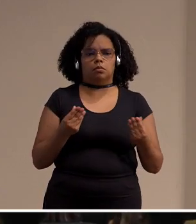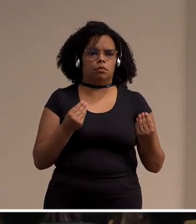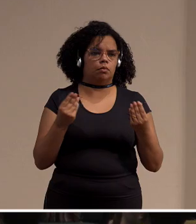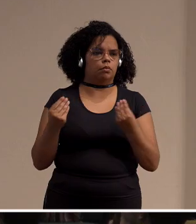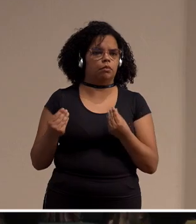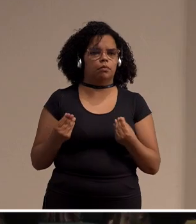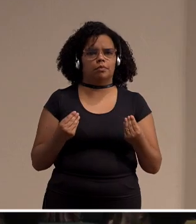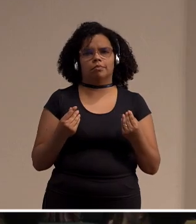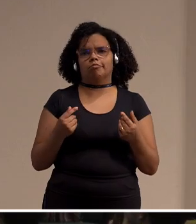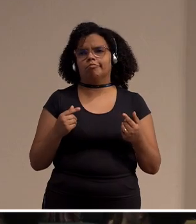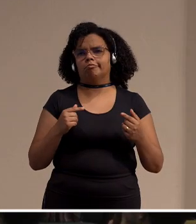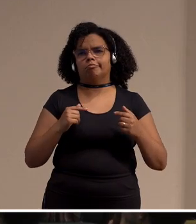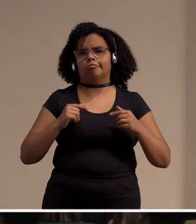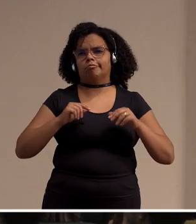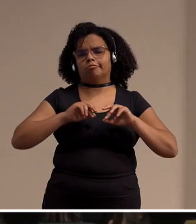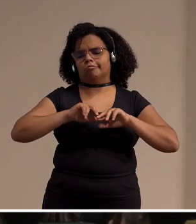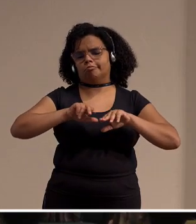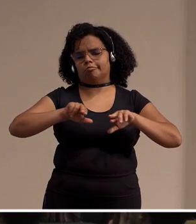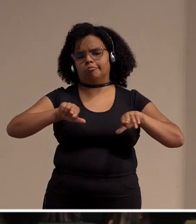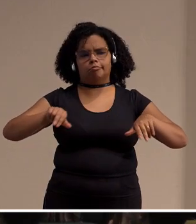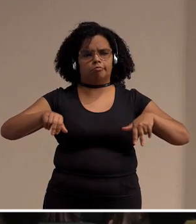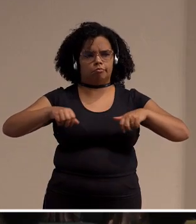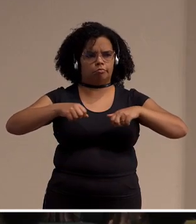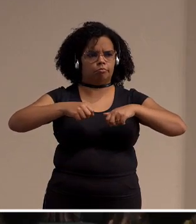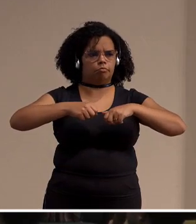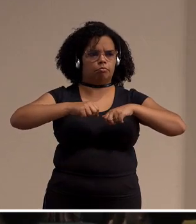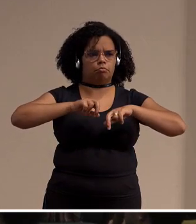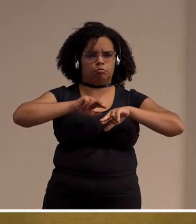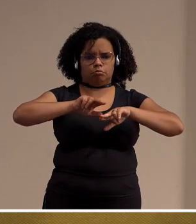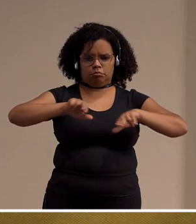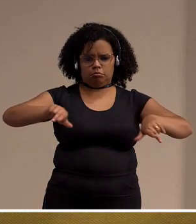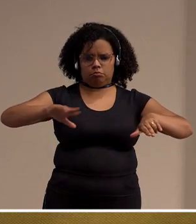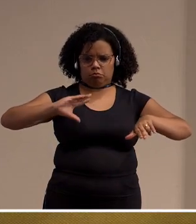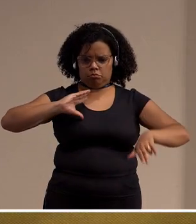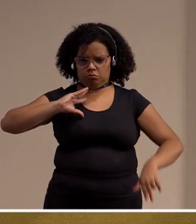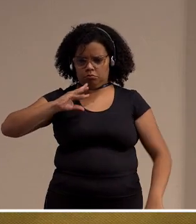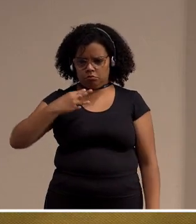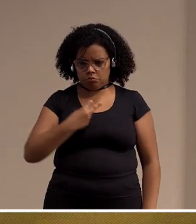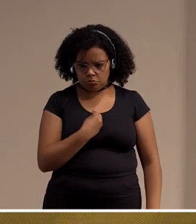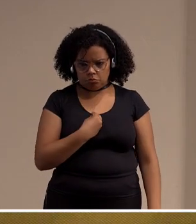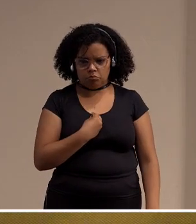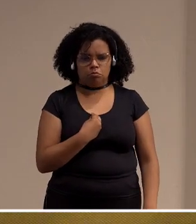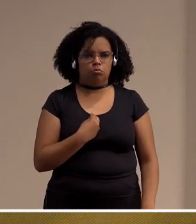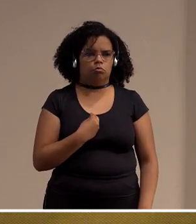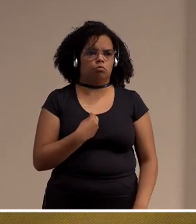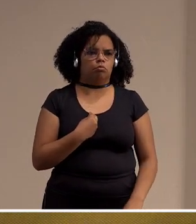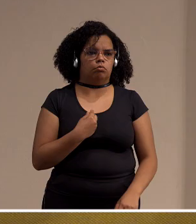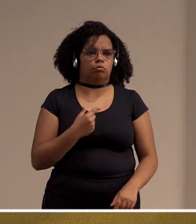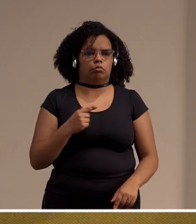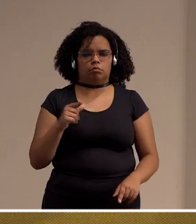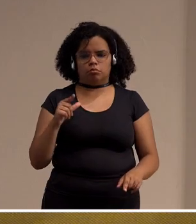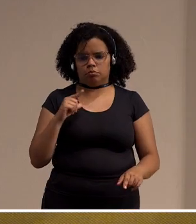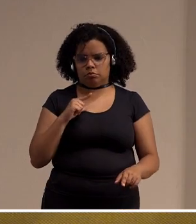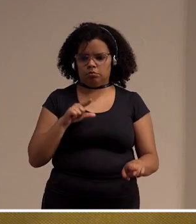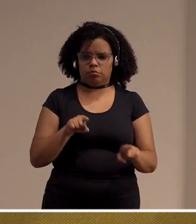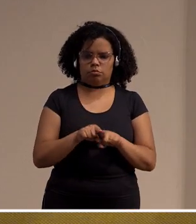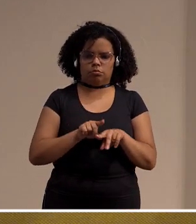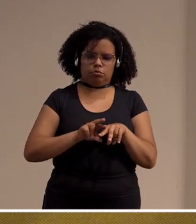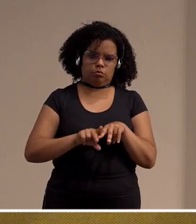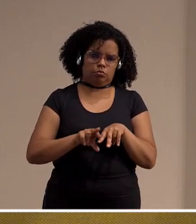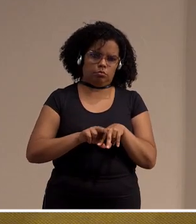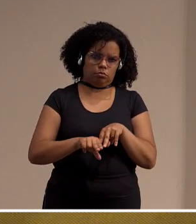tipos de transtextualidades e cruces de gêneros que também passam ao mesmo personagem.